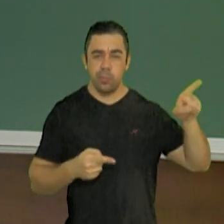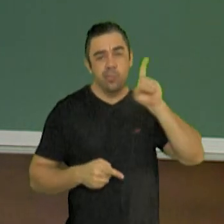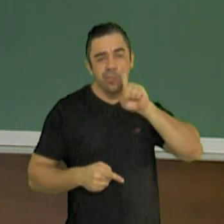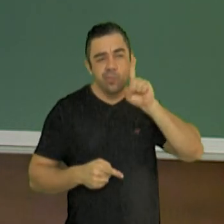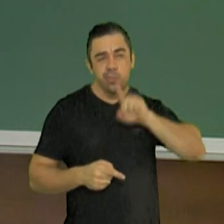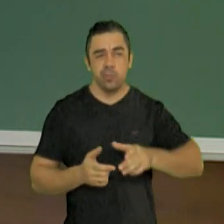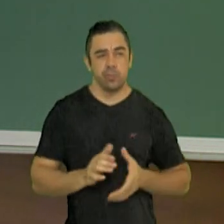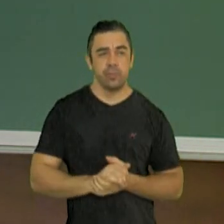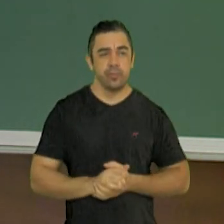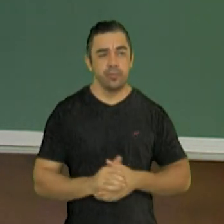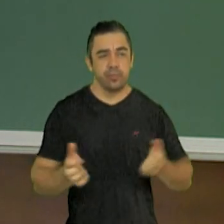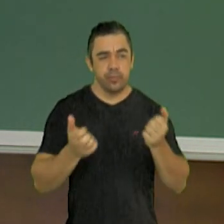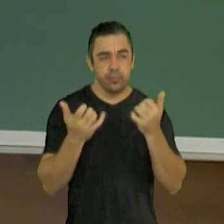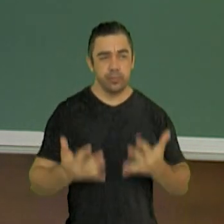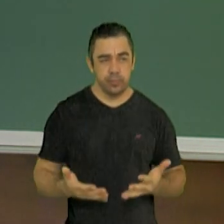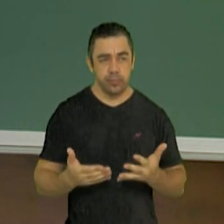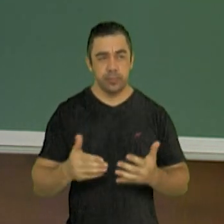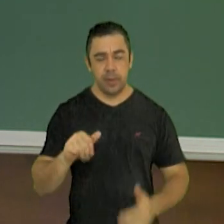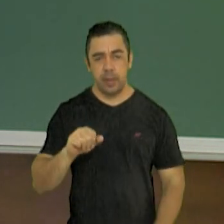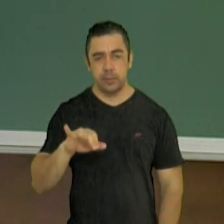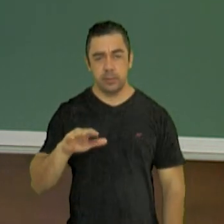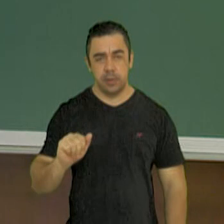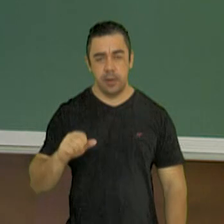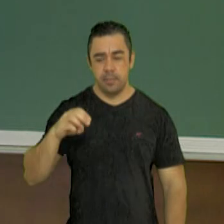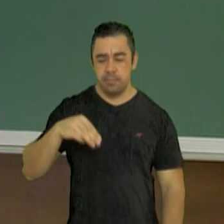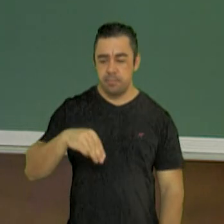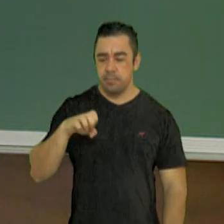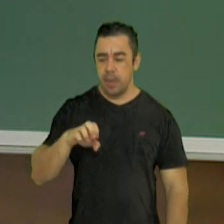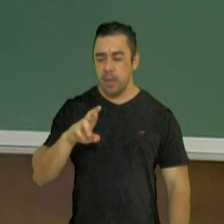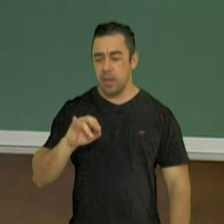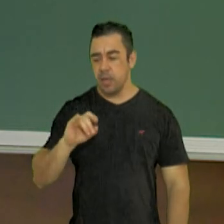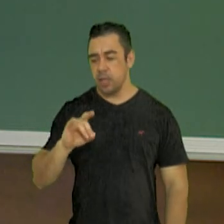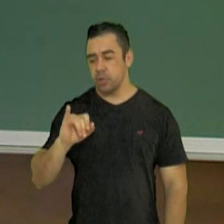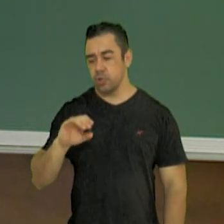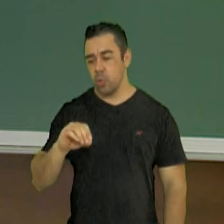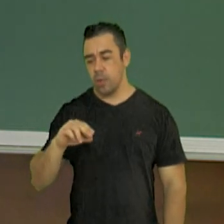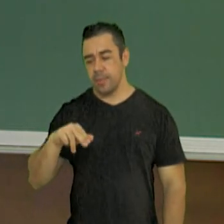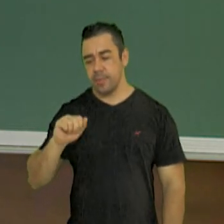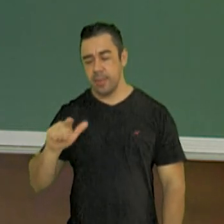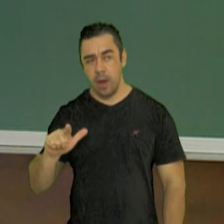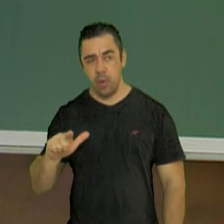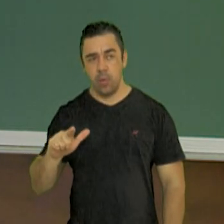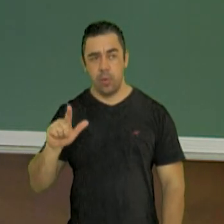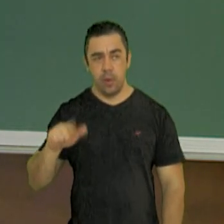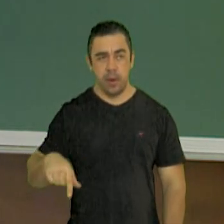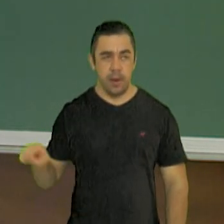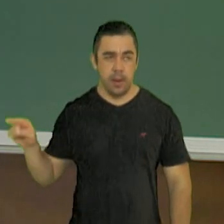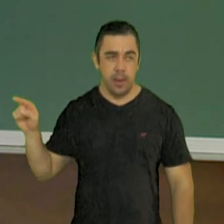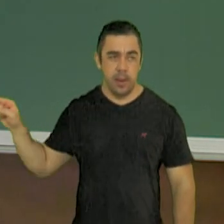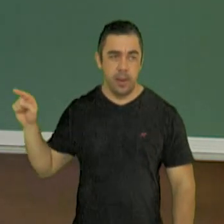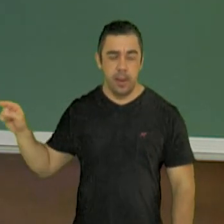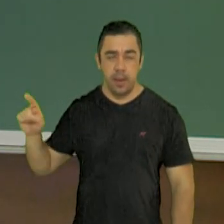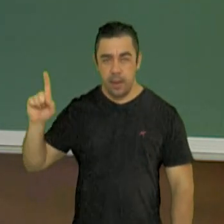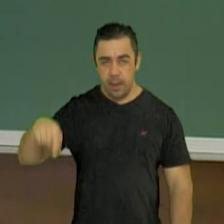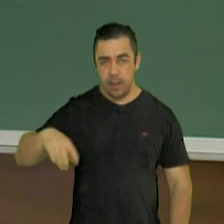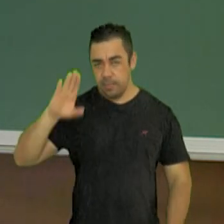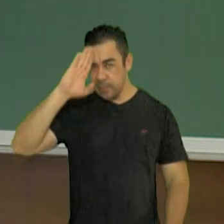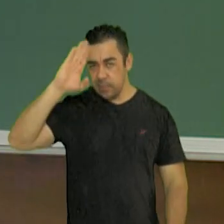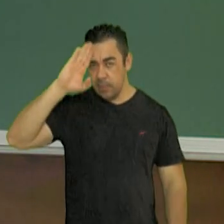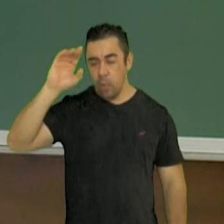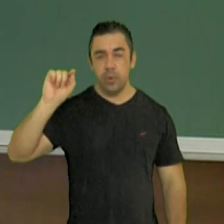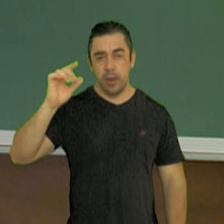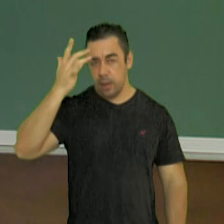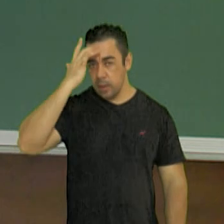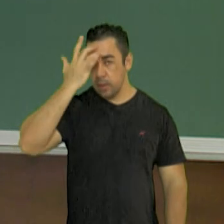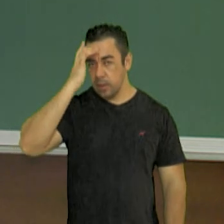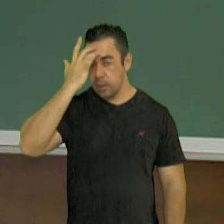Aqui a gente vai falar agora sobre a Ásia Meridional, não achei o mapa só da região. Aí temos um destaque aí para a Índia,